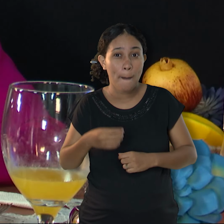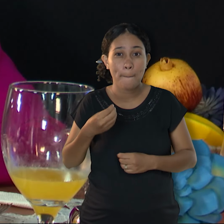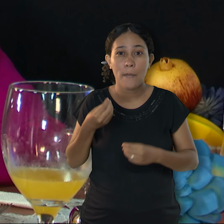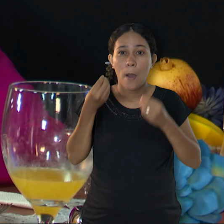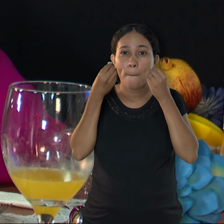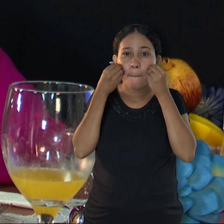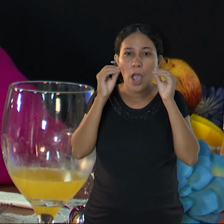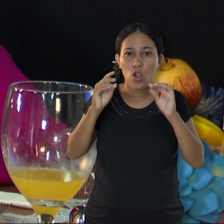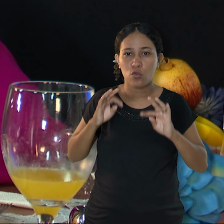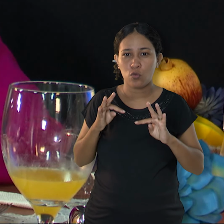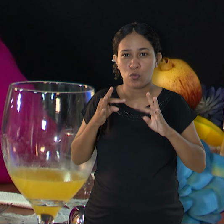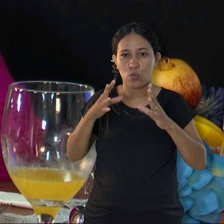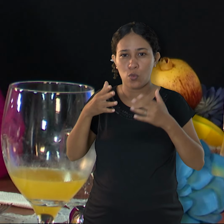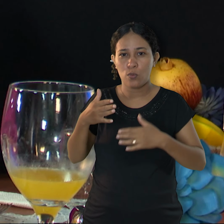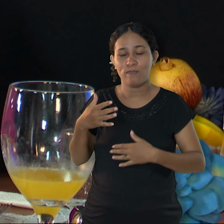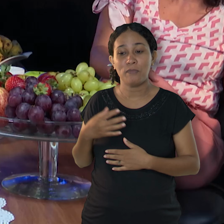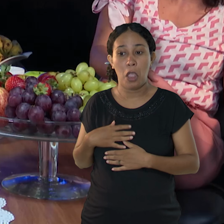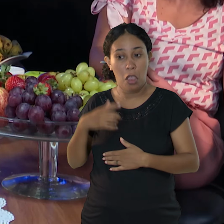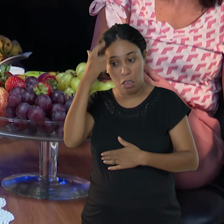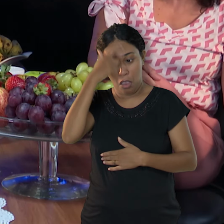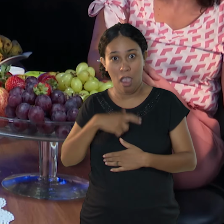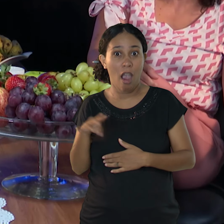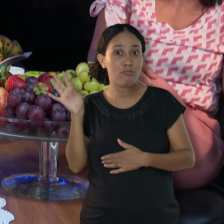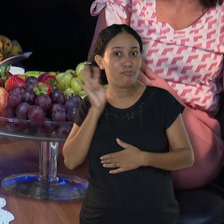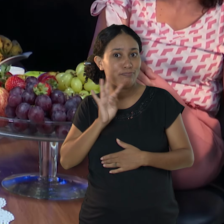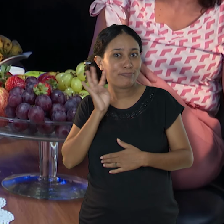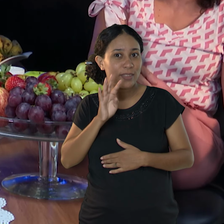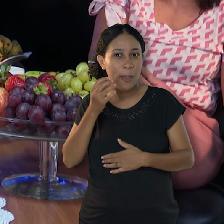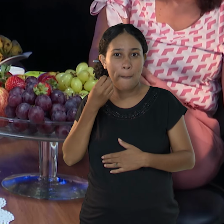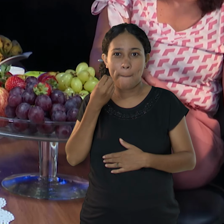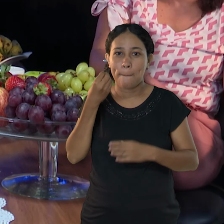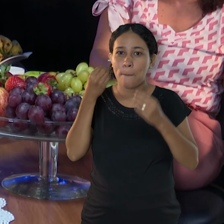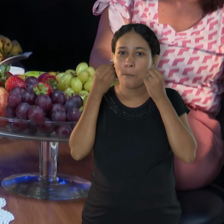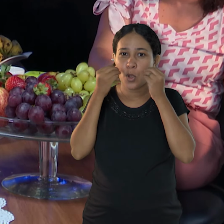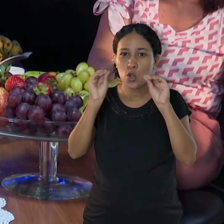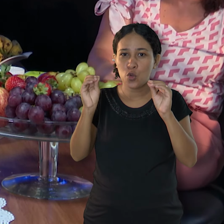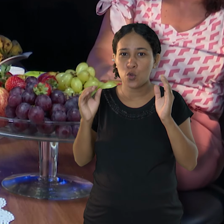sou muito legal. Beijão,